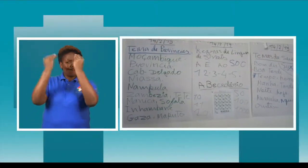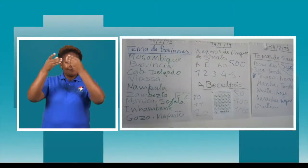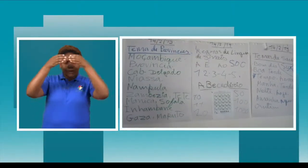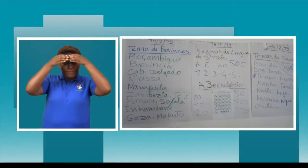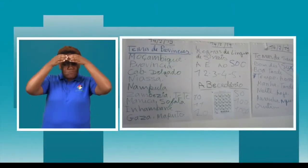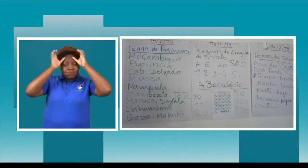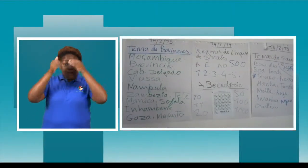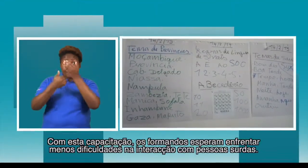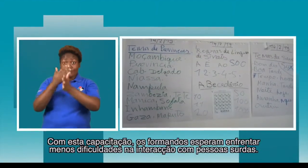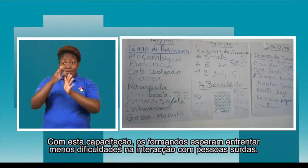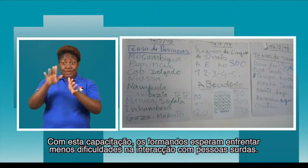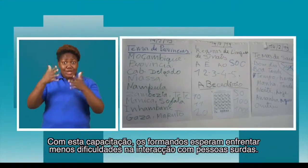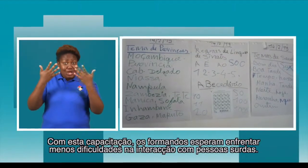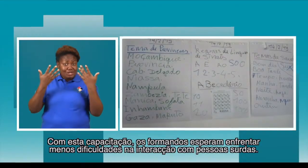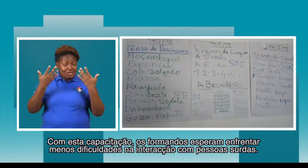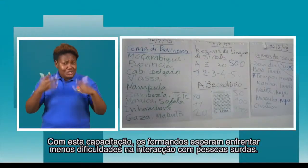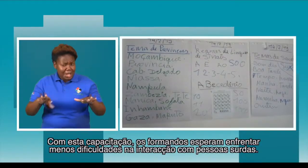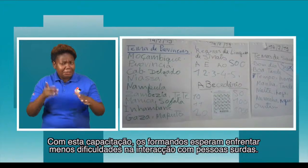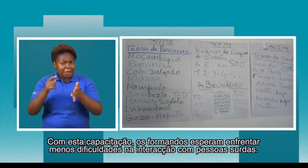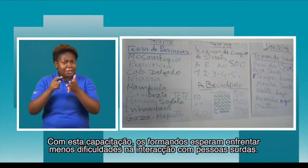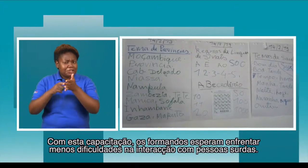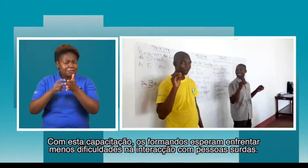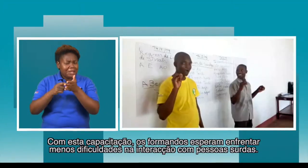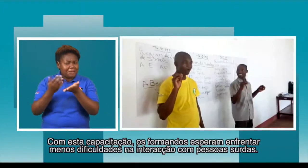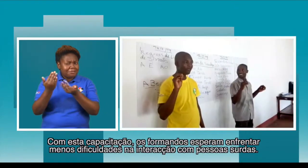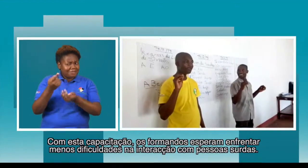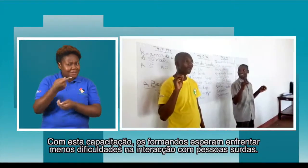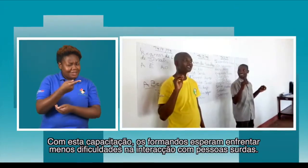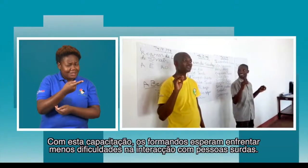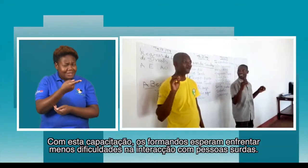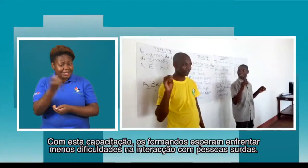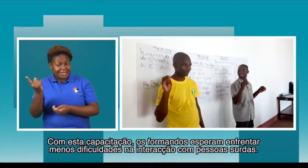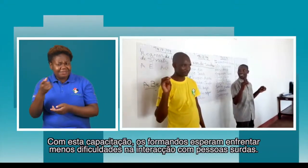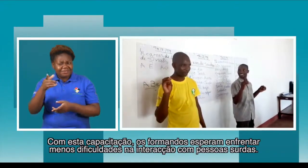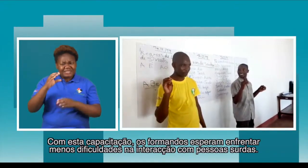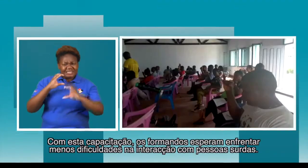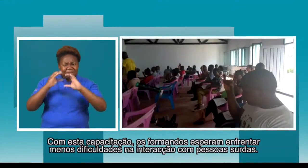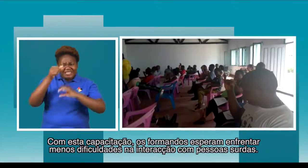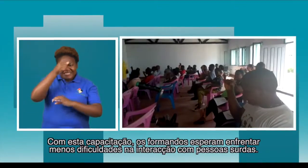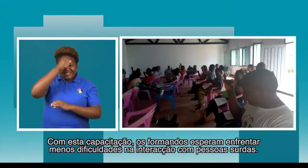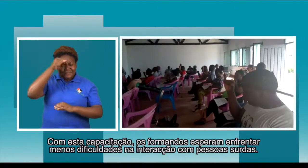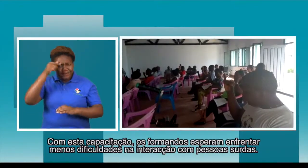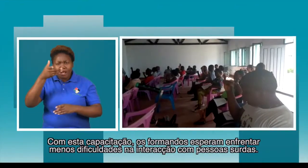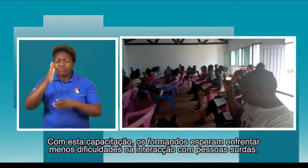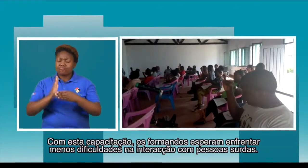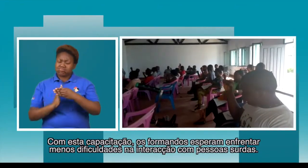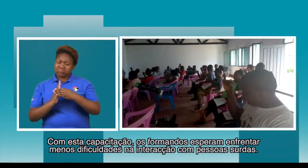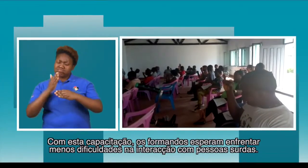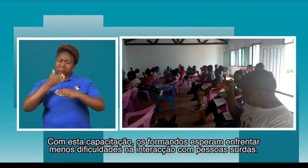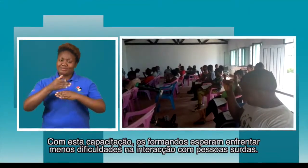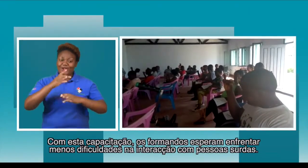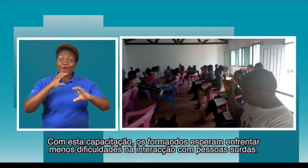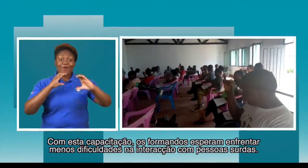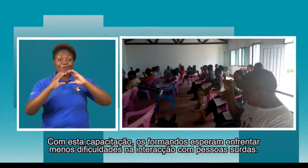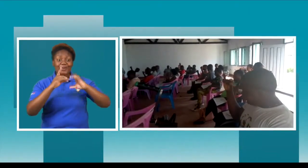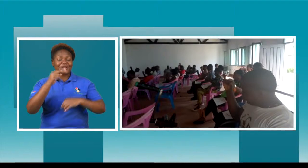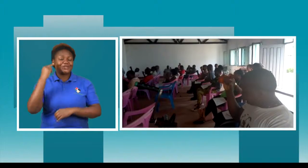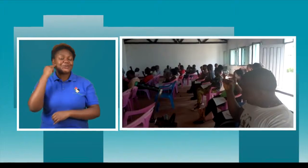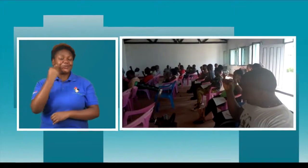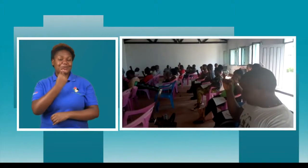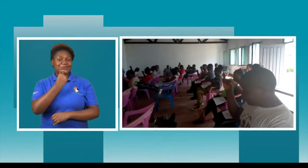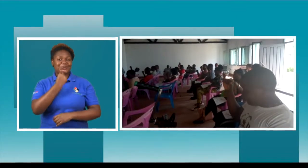Com esta capacitação, os romanos esperam enfrentar menos dificuldades na interação com a pessoa